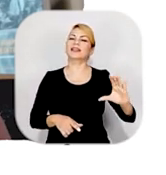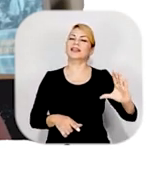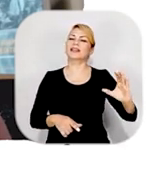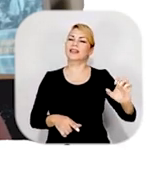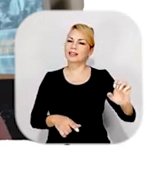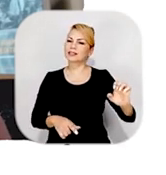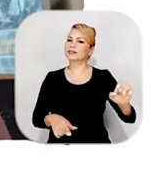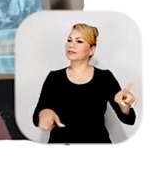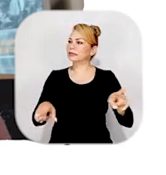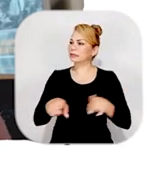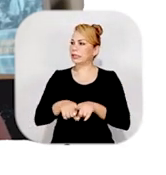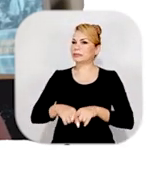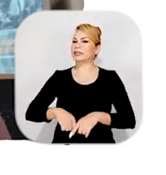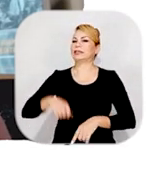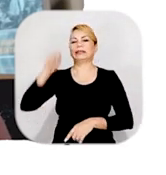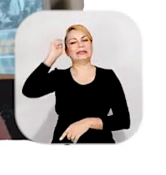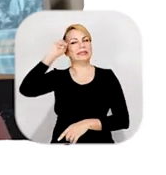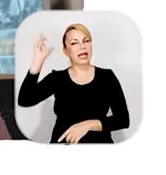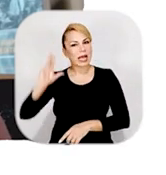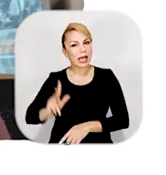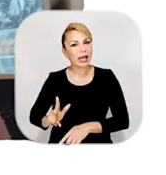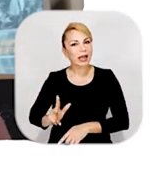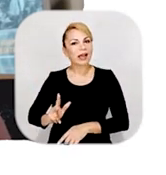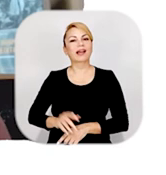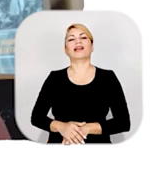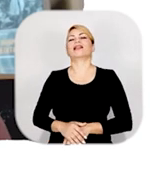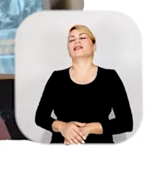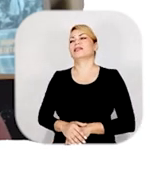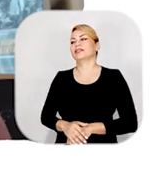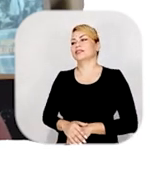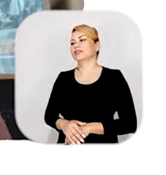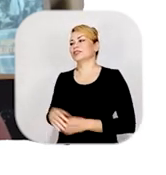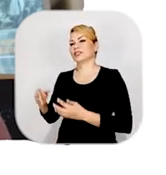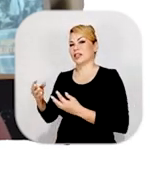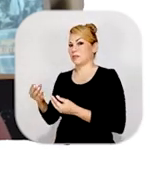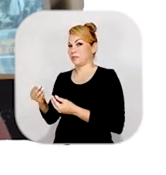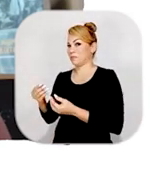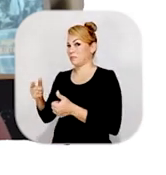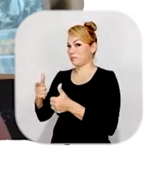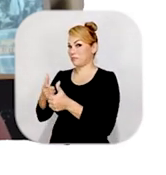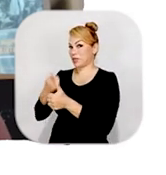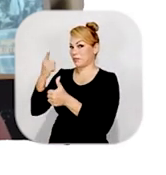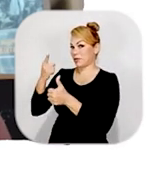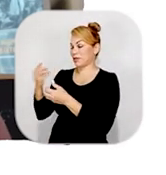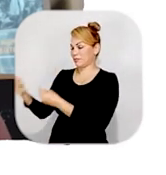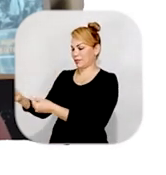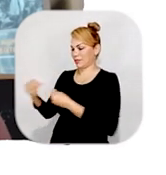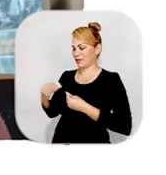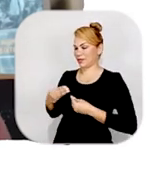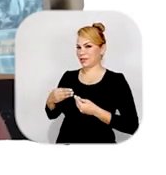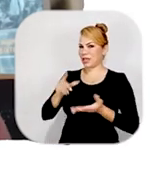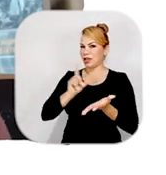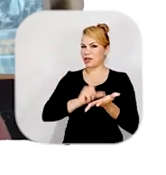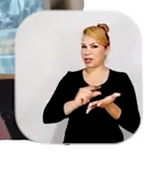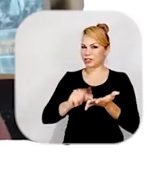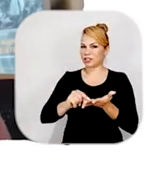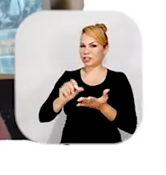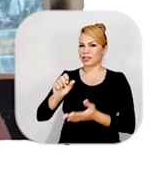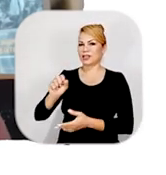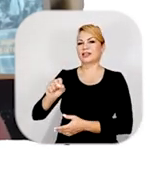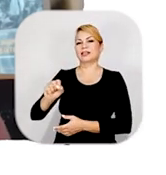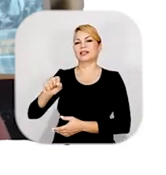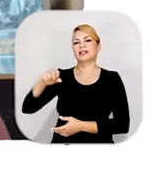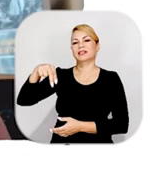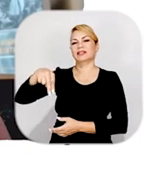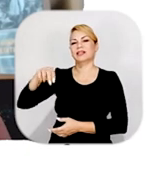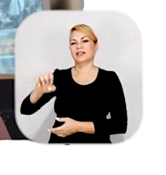muito, muito esperta, porque ela foi me dando o caderno de campo do Snetlag, depois não sei o quê. Aí eu falei, ah,